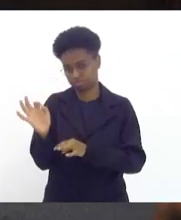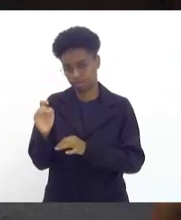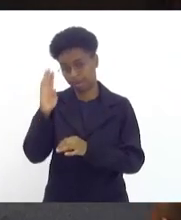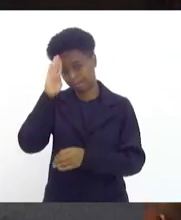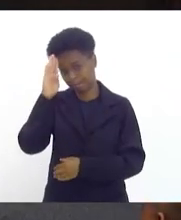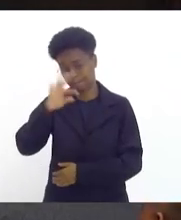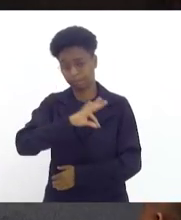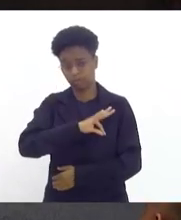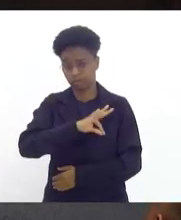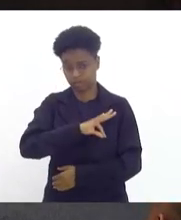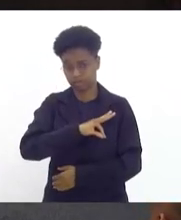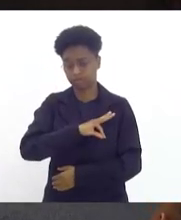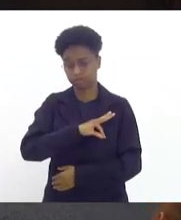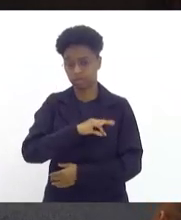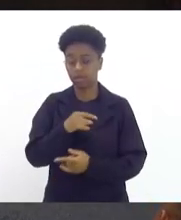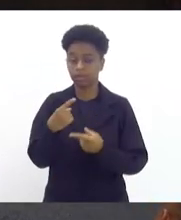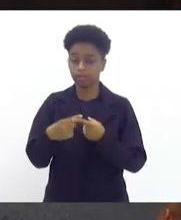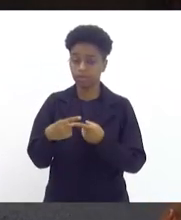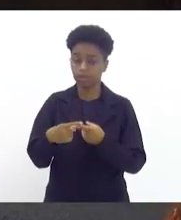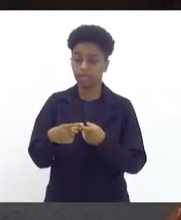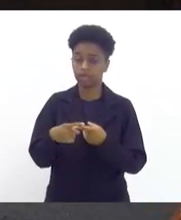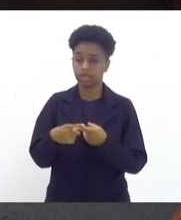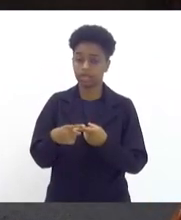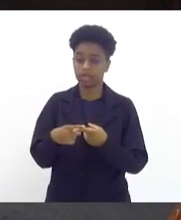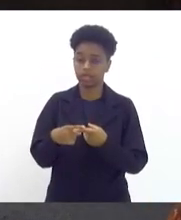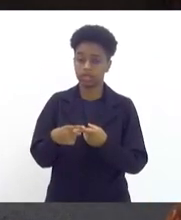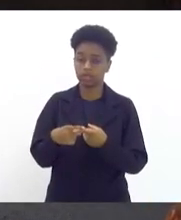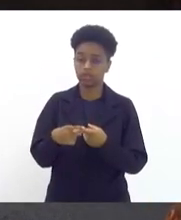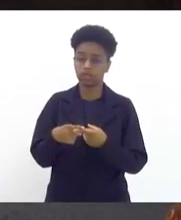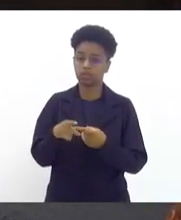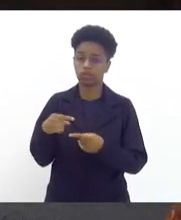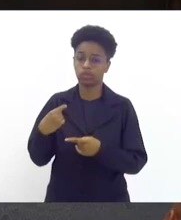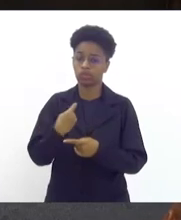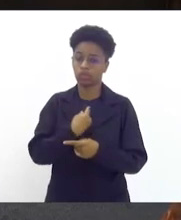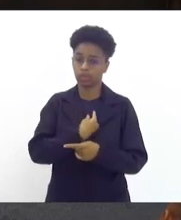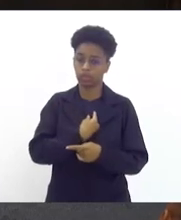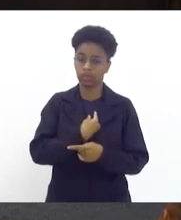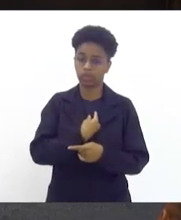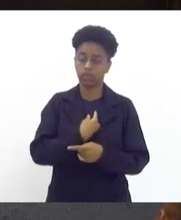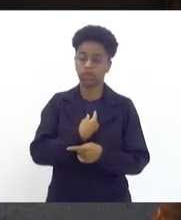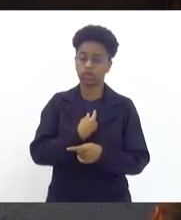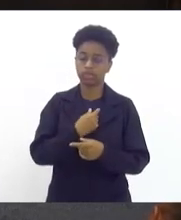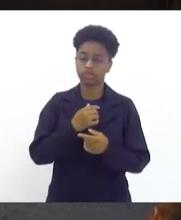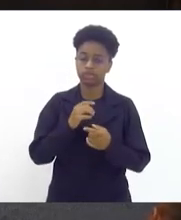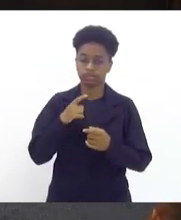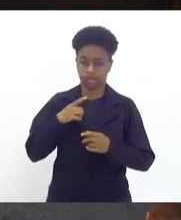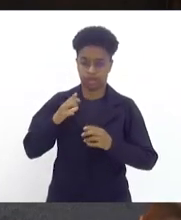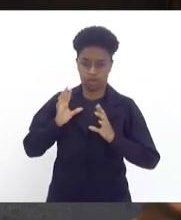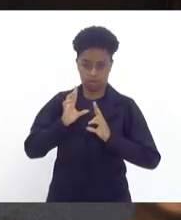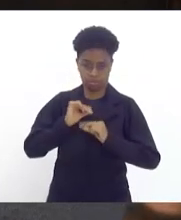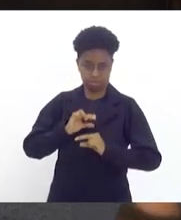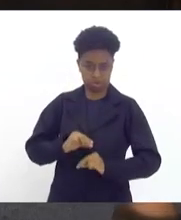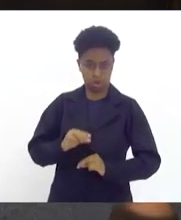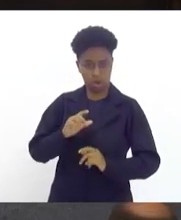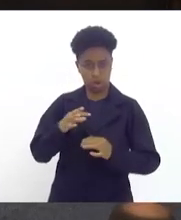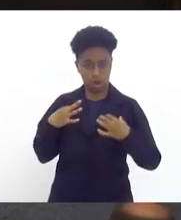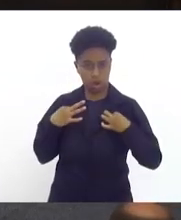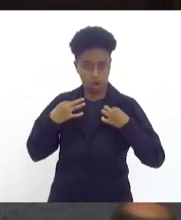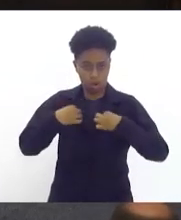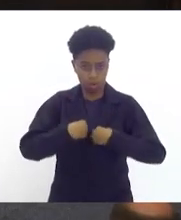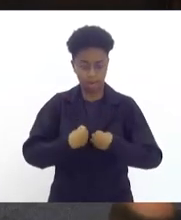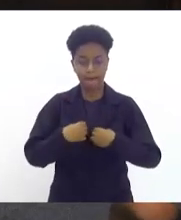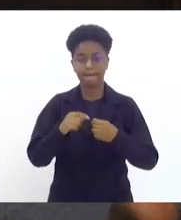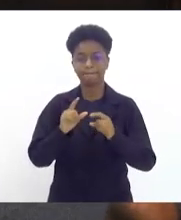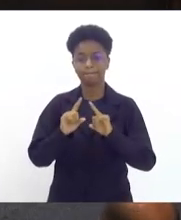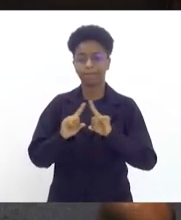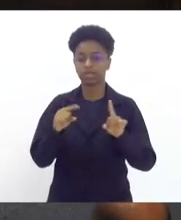o policial militar porque dentro da nossa farda aqui existe um cidadão chefe de família pai e mãe